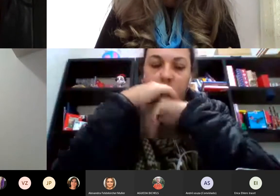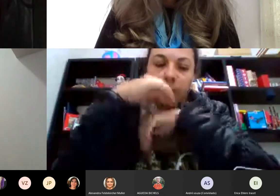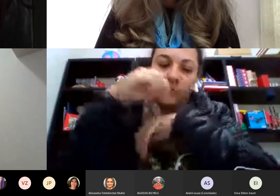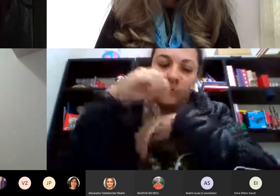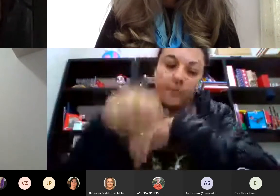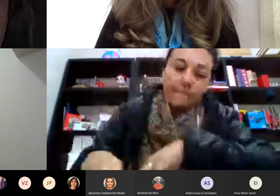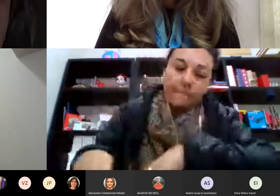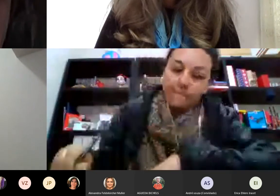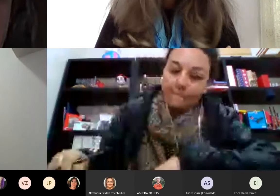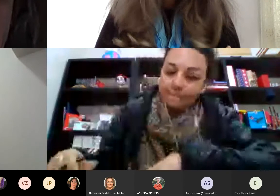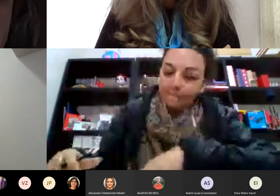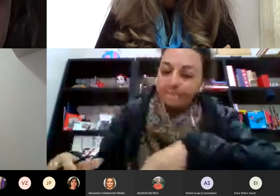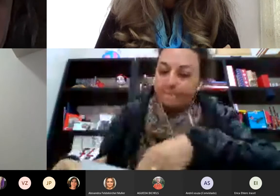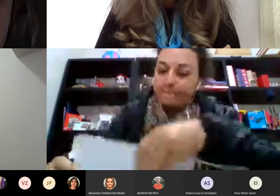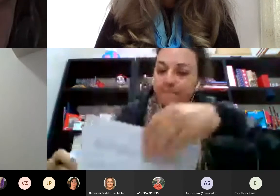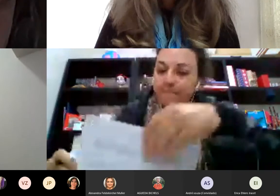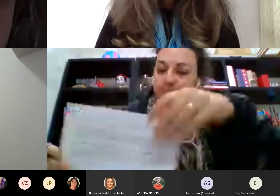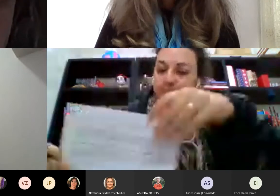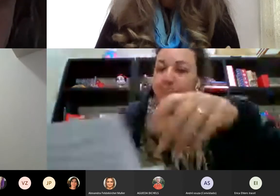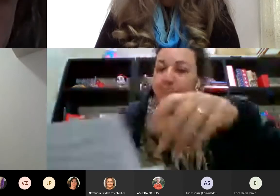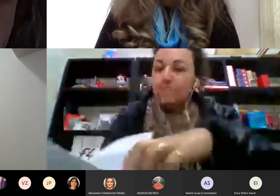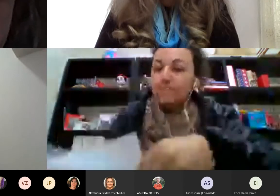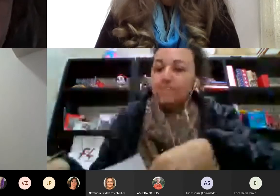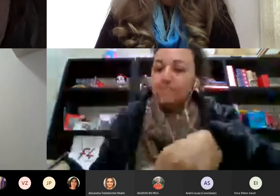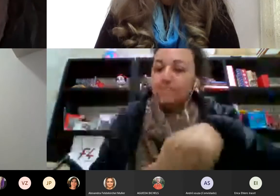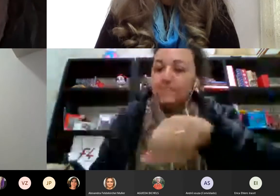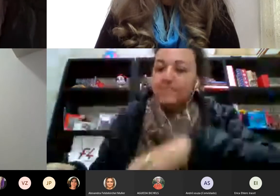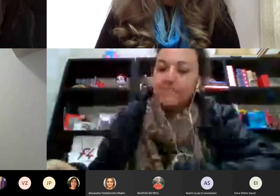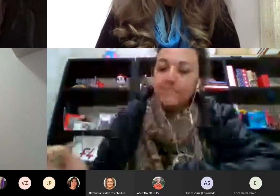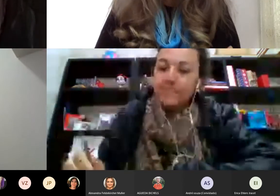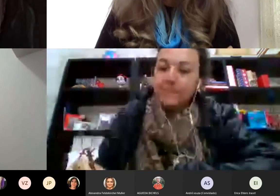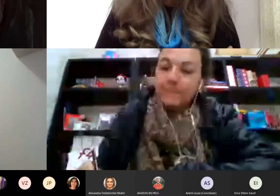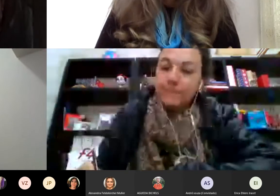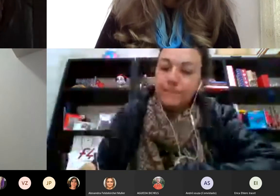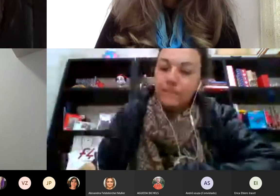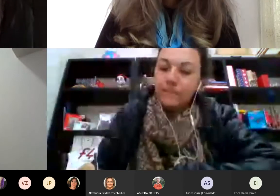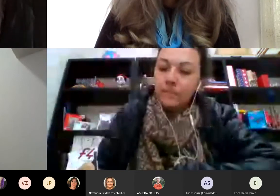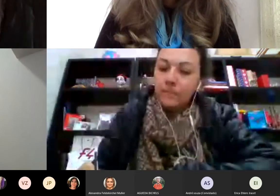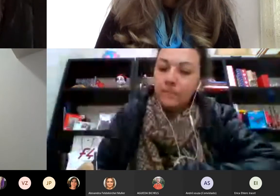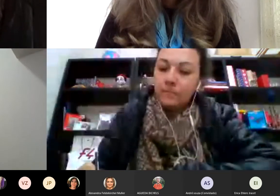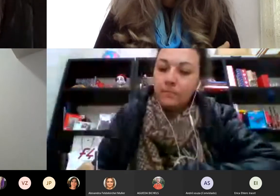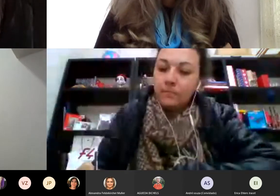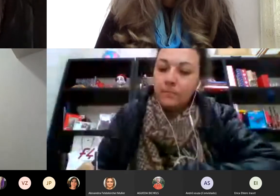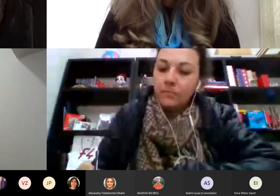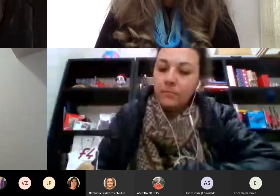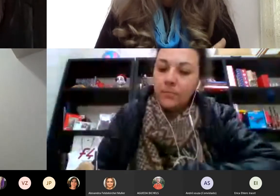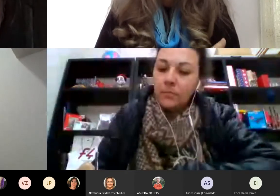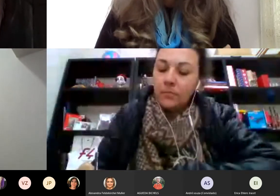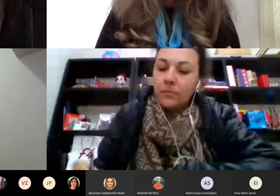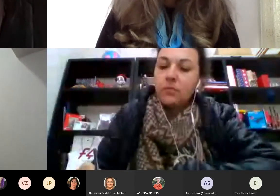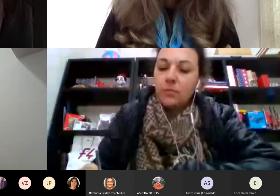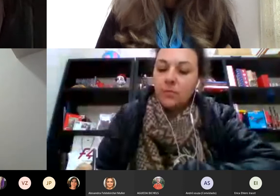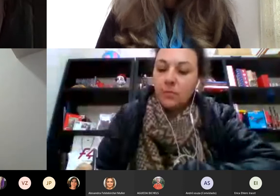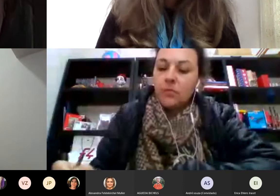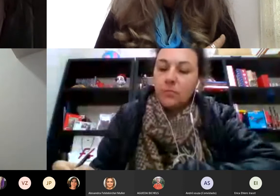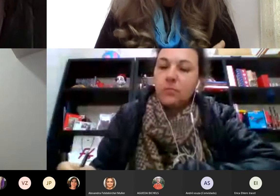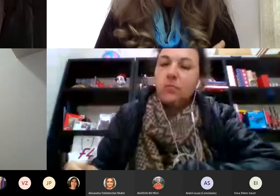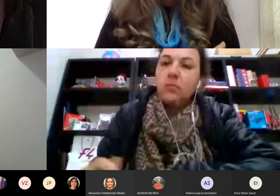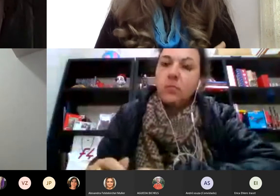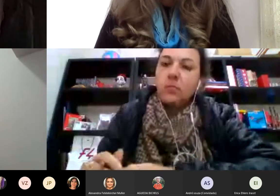ainda tudo muito é meio, tudo muito é mídia, né? Essa relação muito ainda de uso de